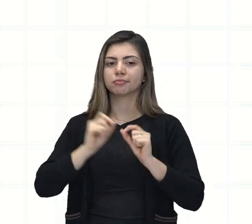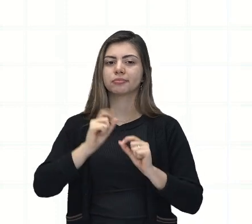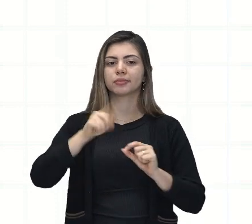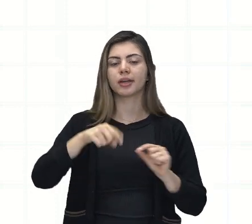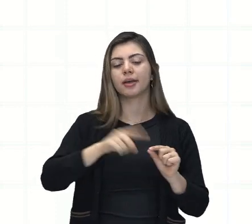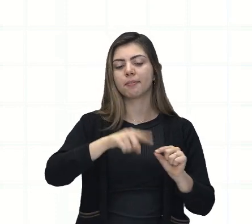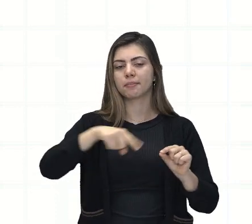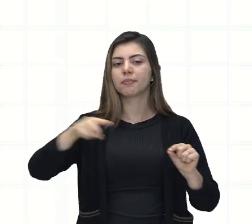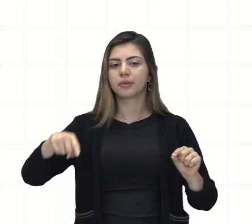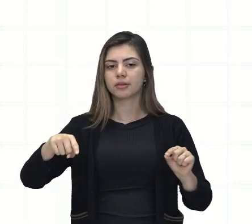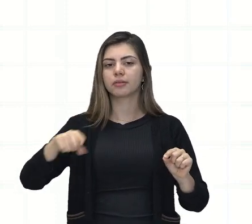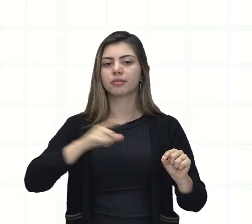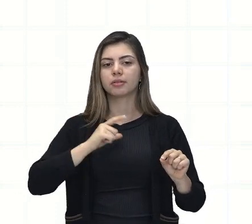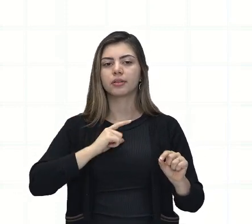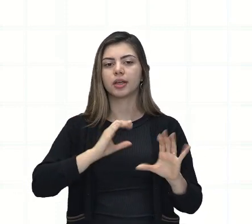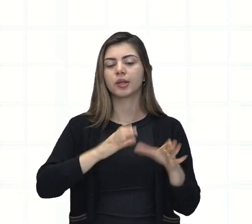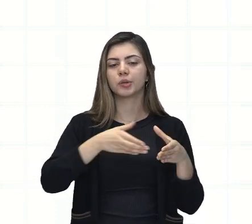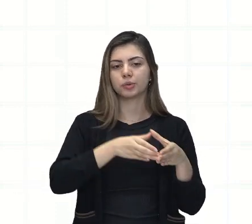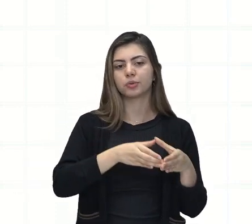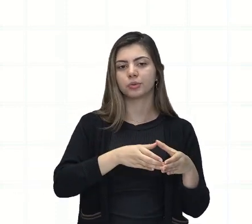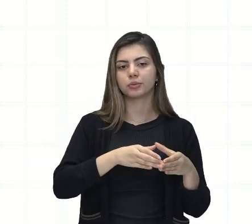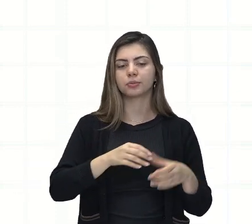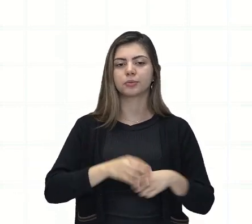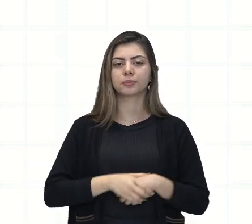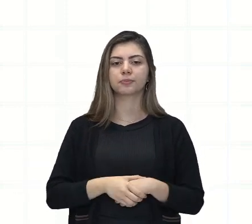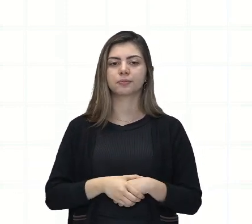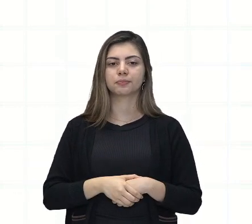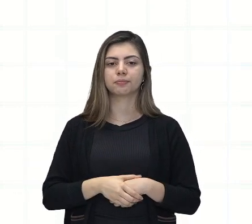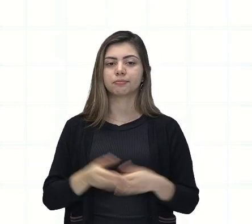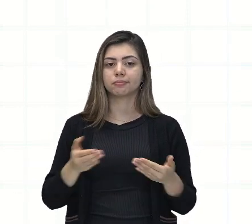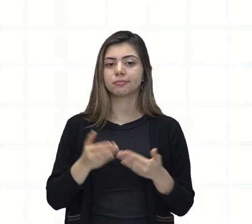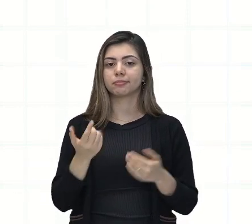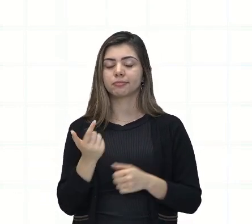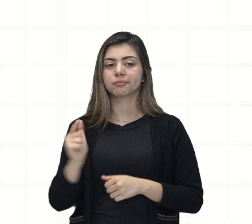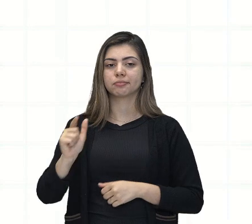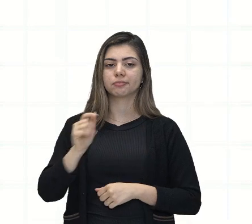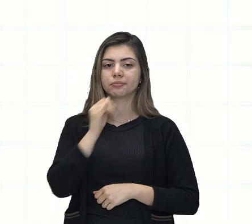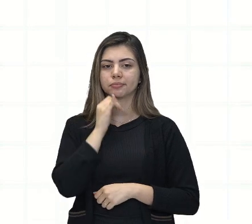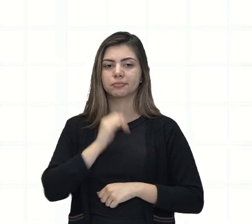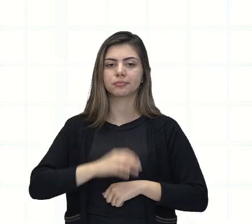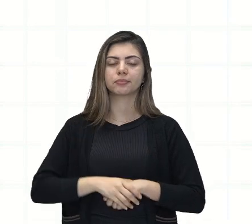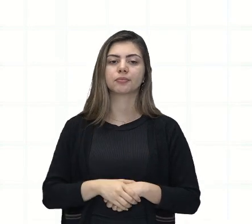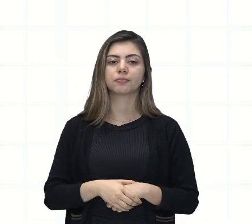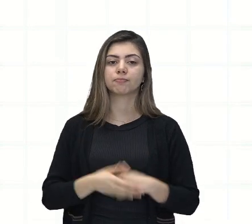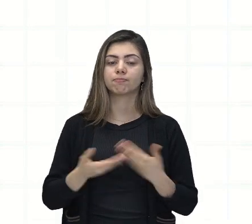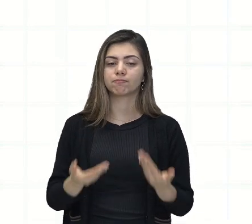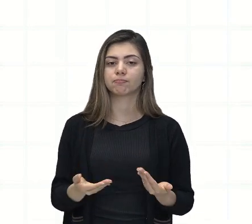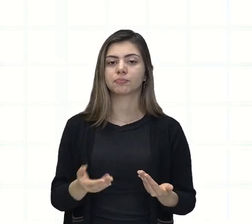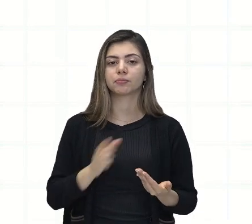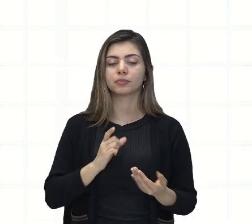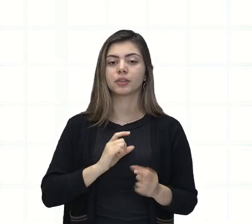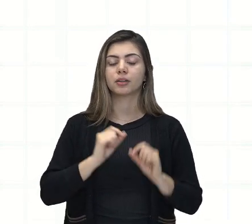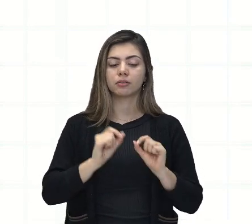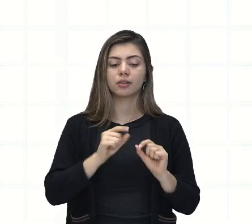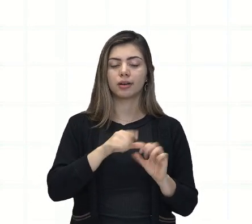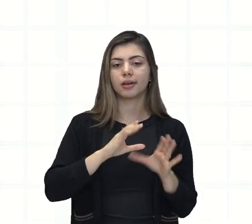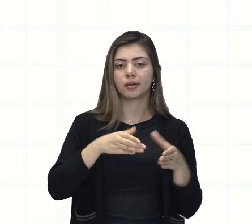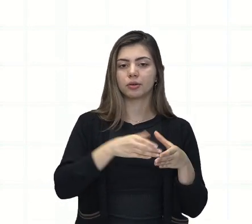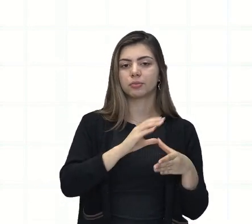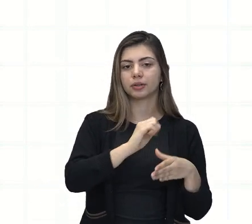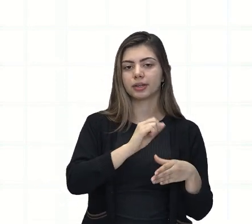flexão dos numerais. Prossigamos. Temos aí, os demais cardinais